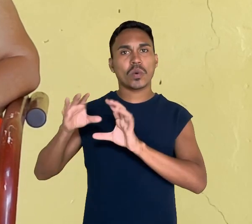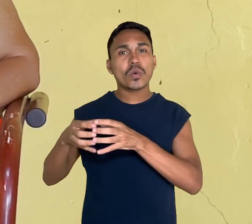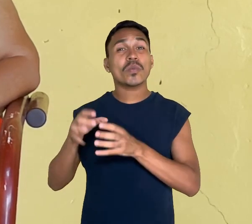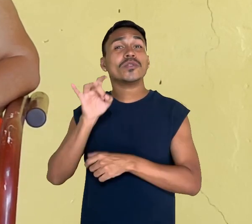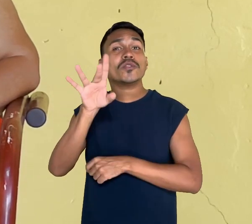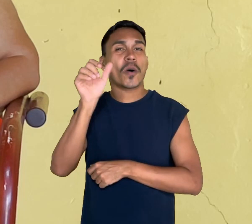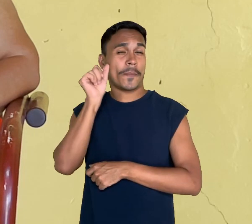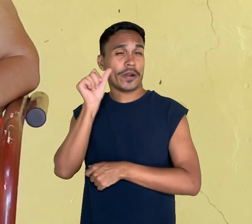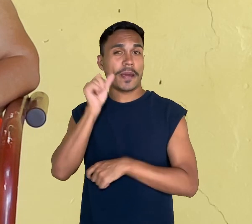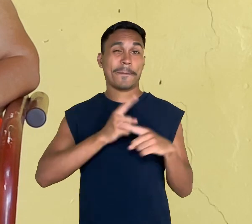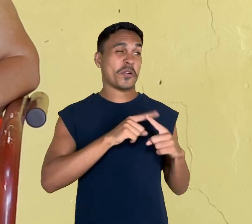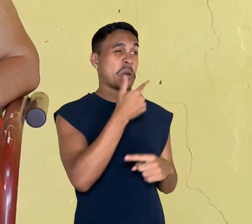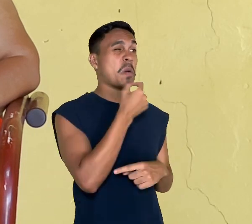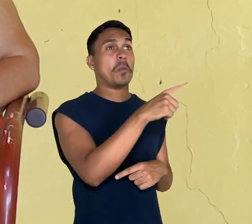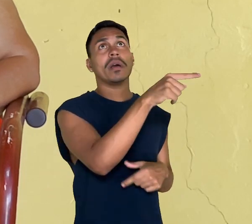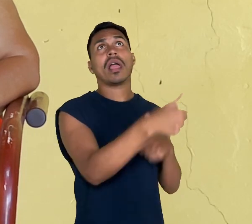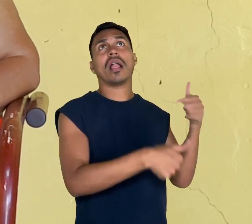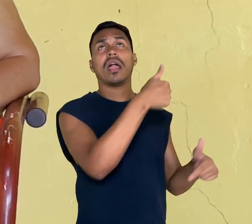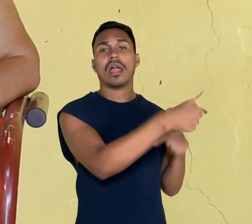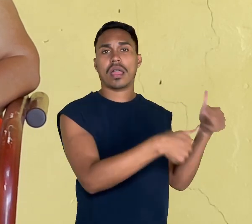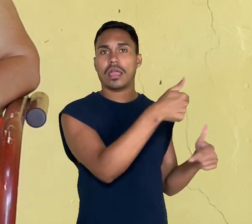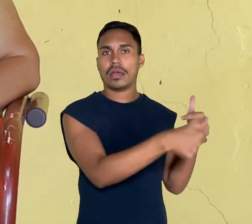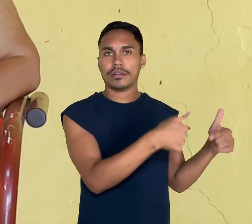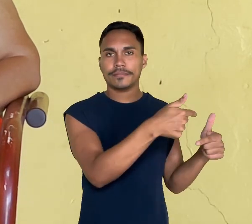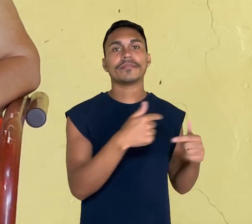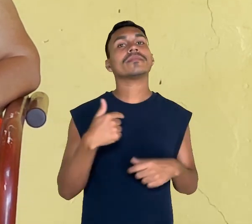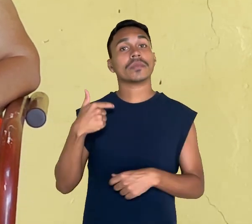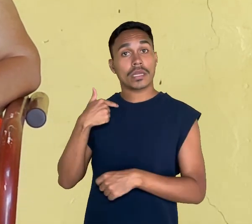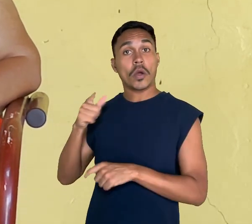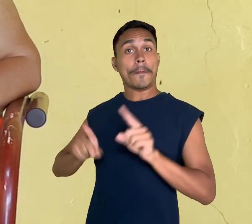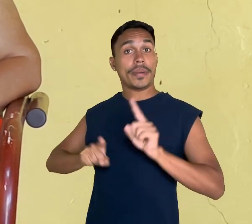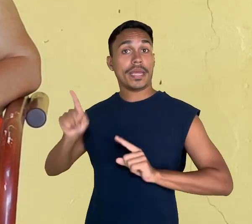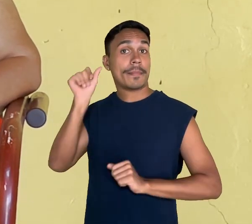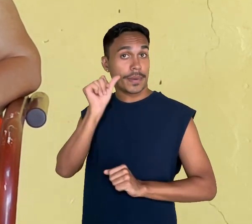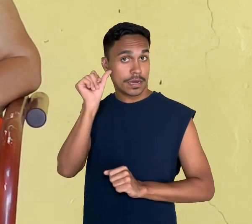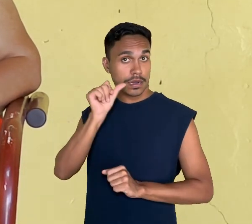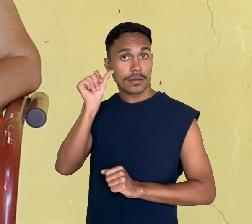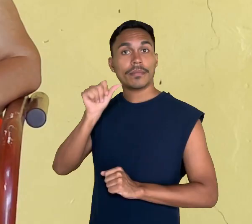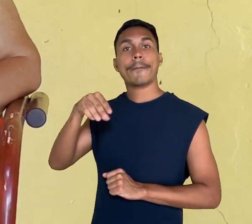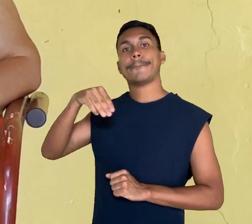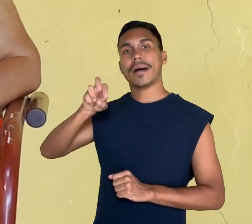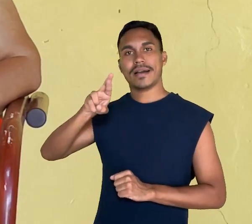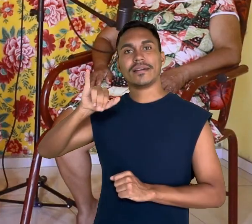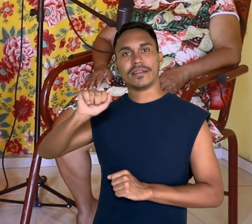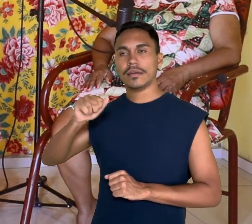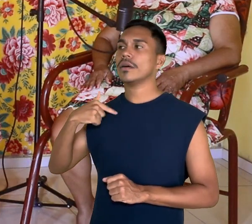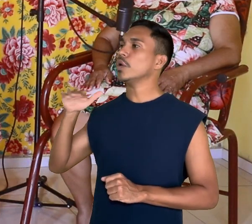mulher porque homem dá trabalho demais. Cheguei na casa da minha prima e chamei ela, que é a sobrinha da minha mãe, a